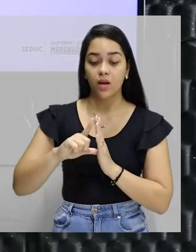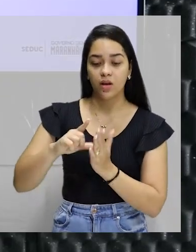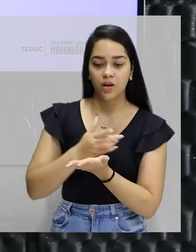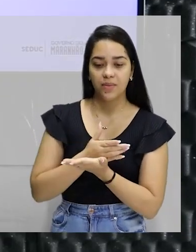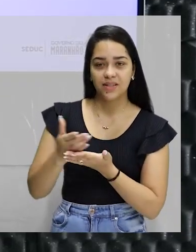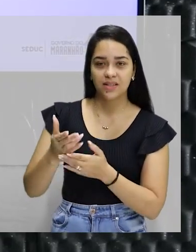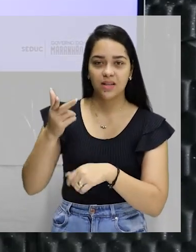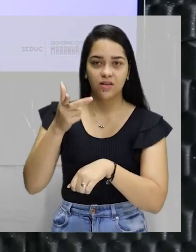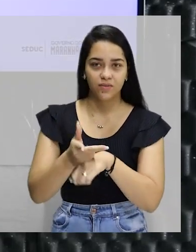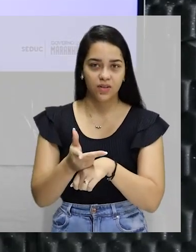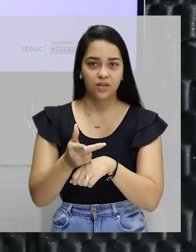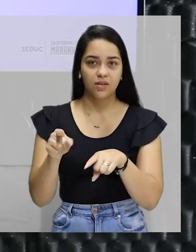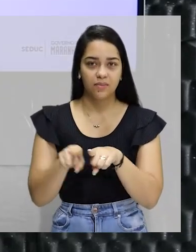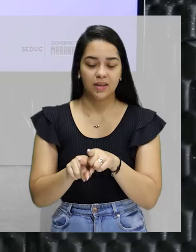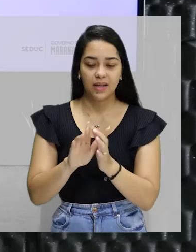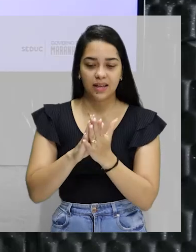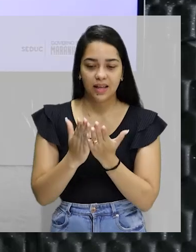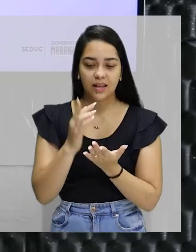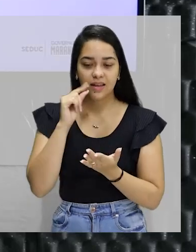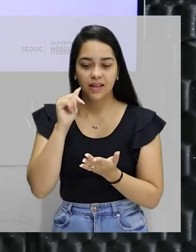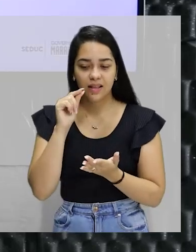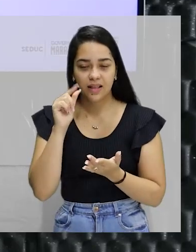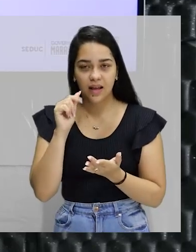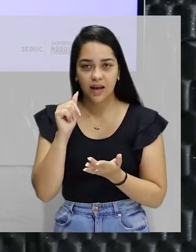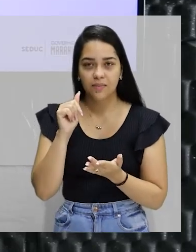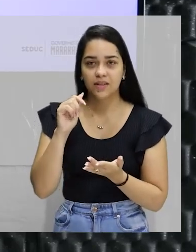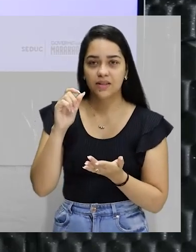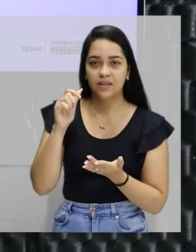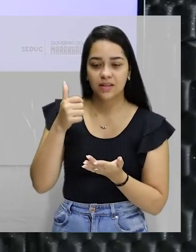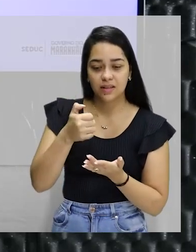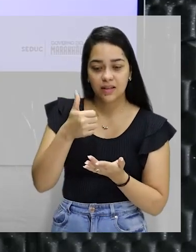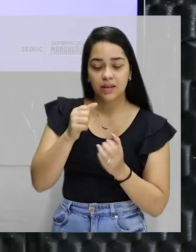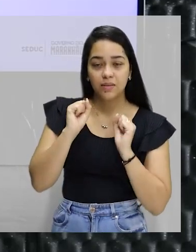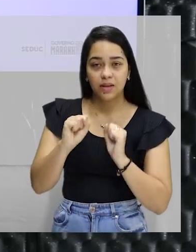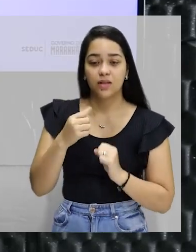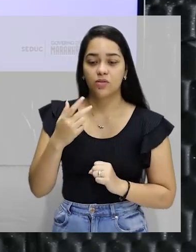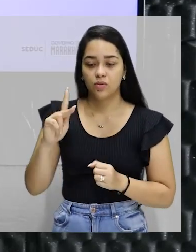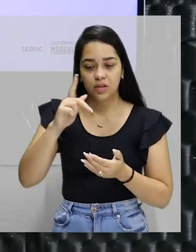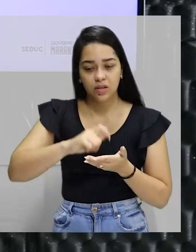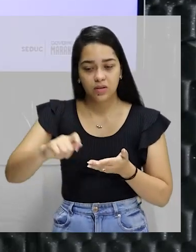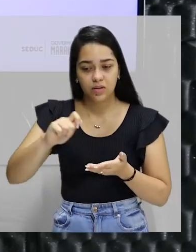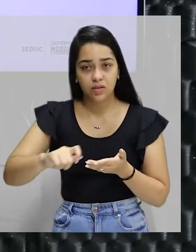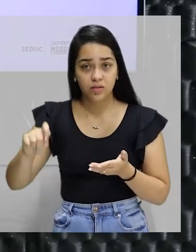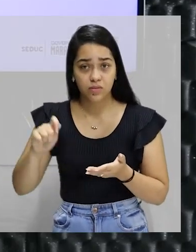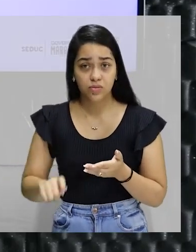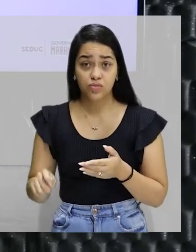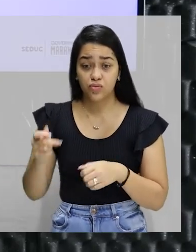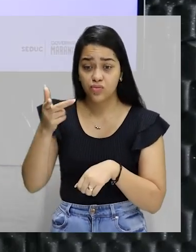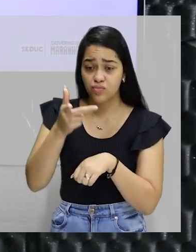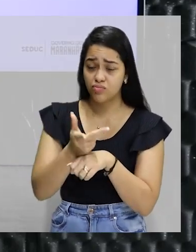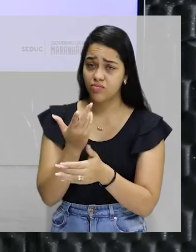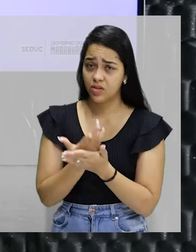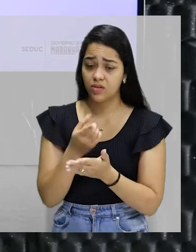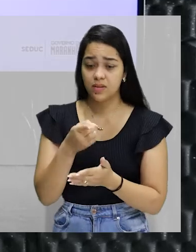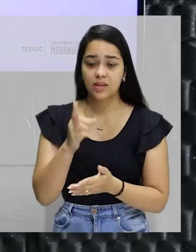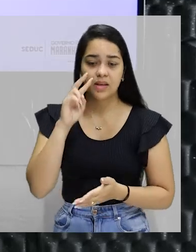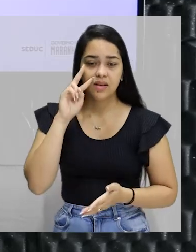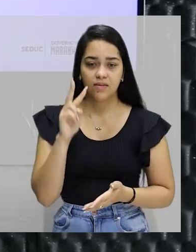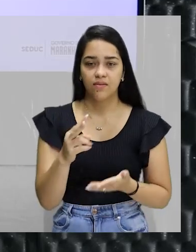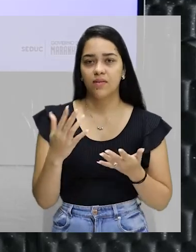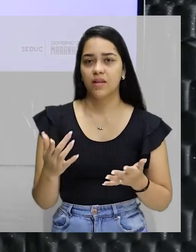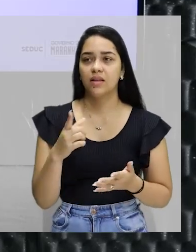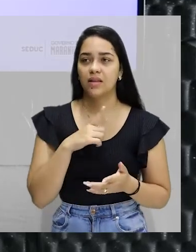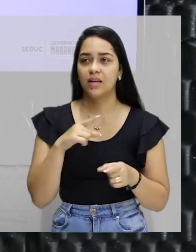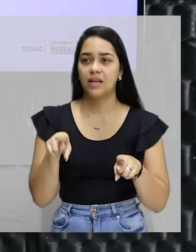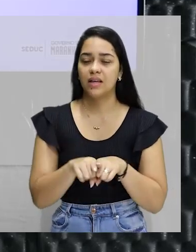o vídeo, caderno, lápis, caneta, borracha, para fazer as devidas anotações ao longo do vídeo. Então, você está acompanhando